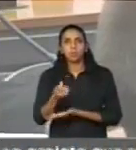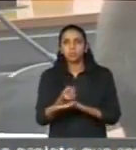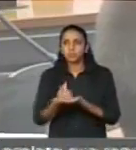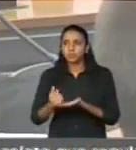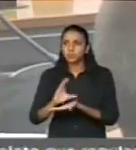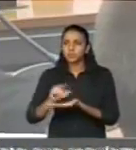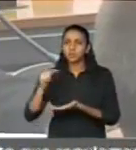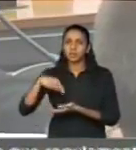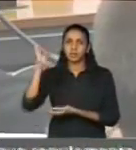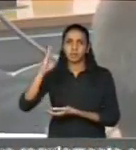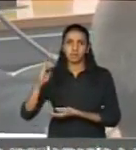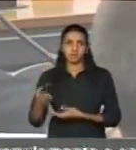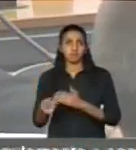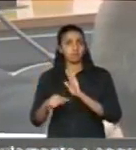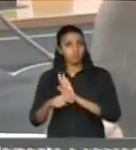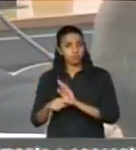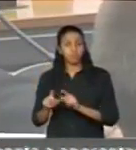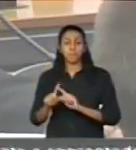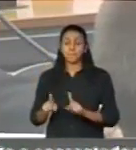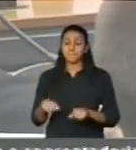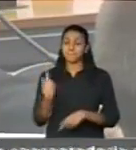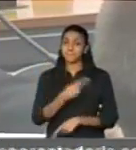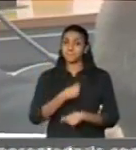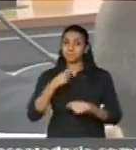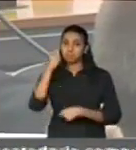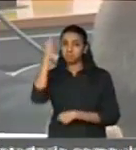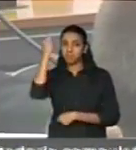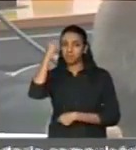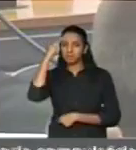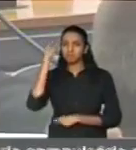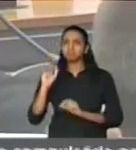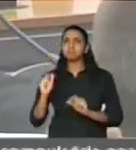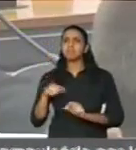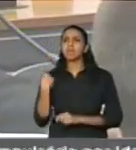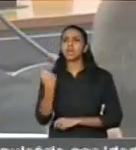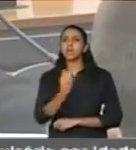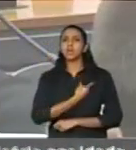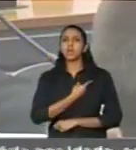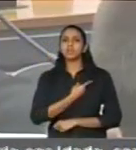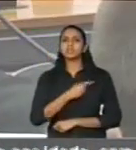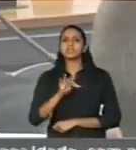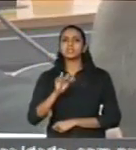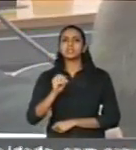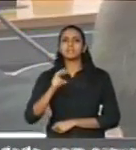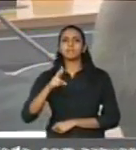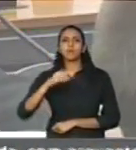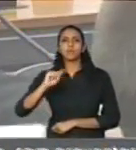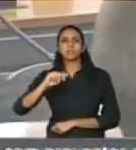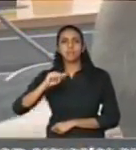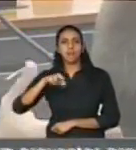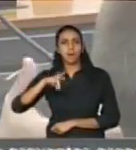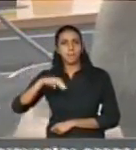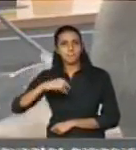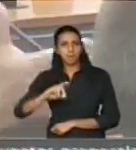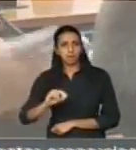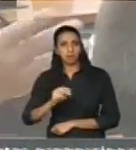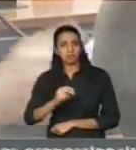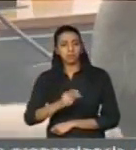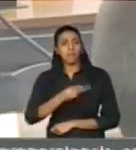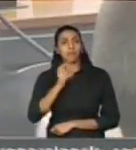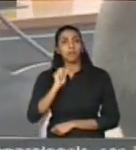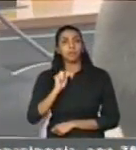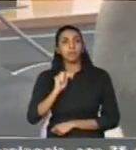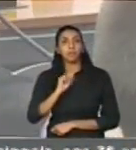que precisamos pensar nisso aí. As nossas Forças Armadas estão dizendo para o governo: governo, nós estamos aqui,